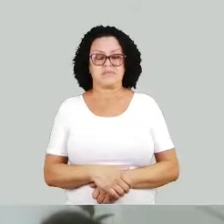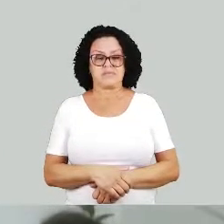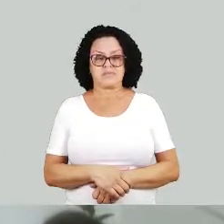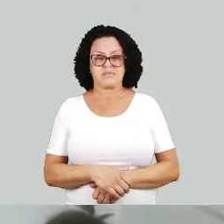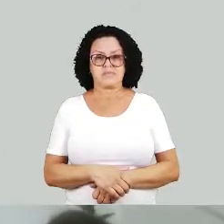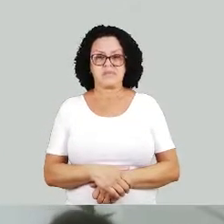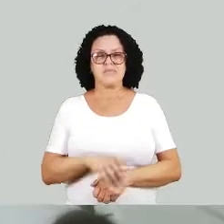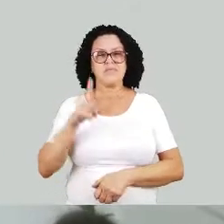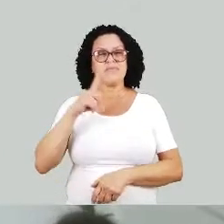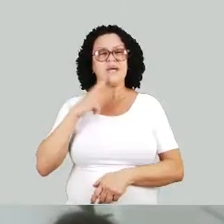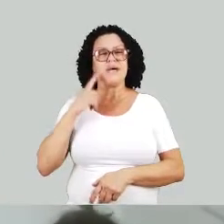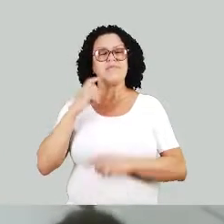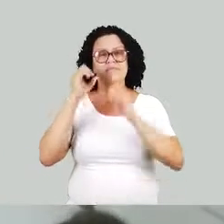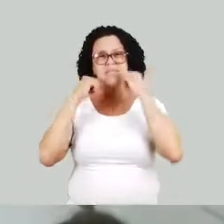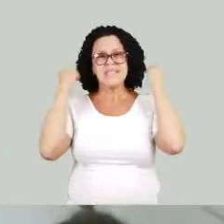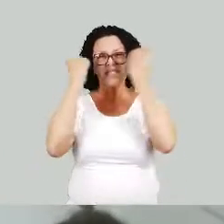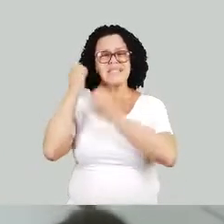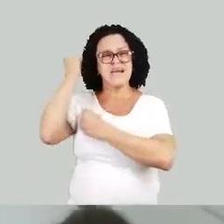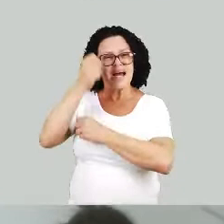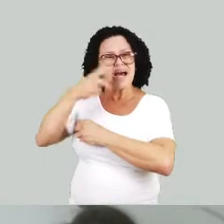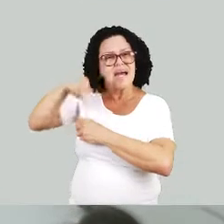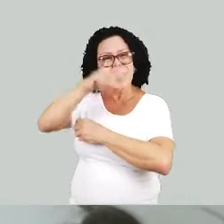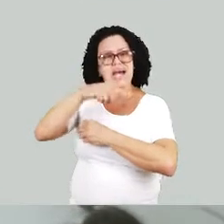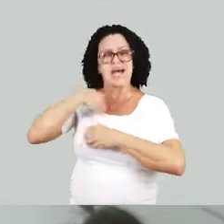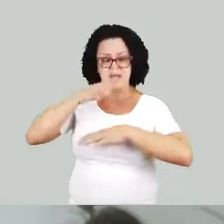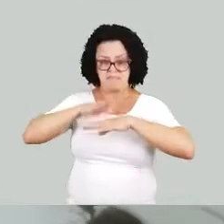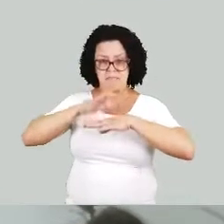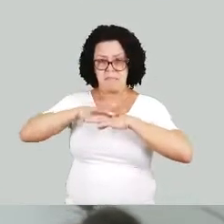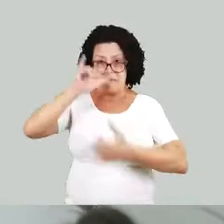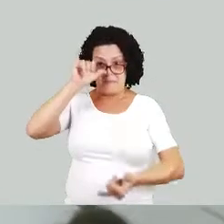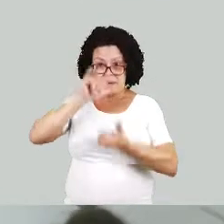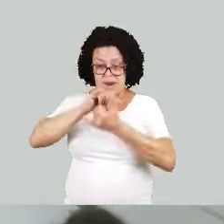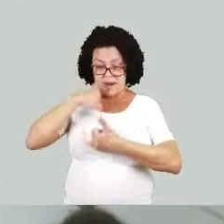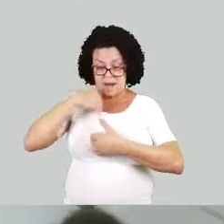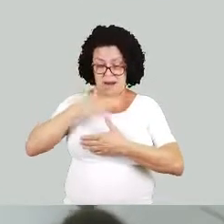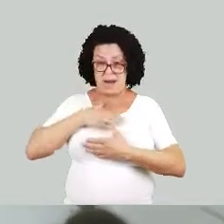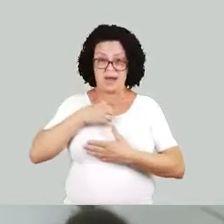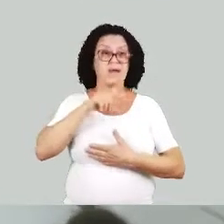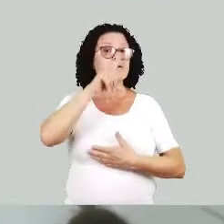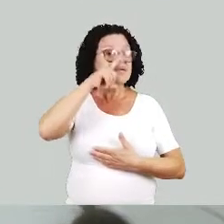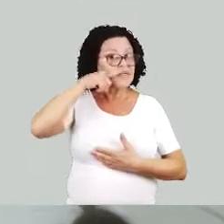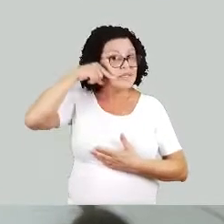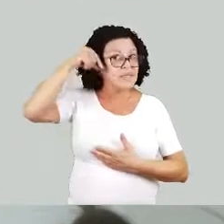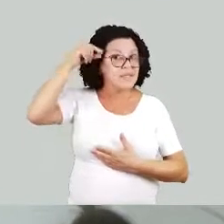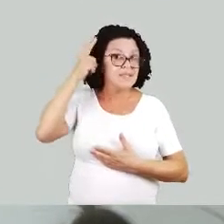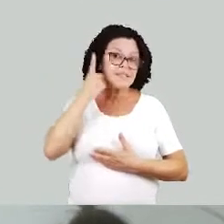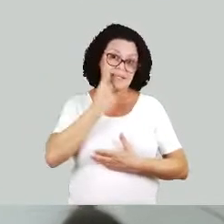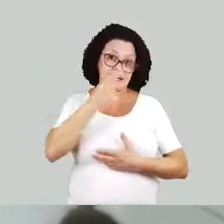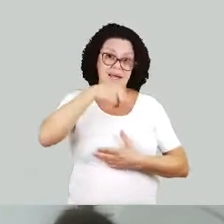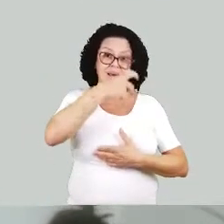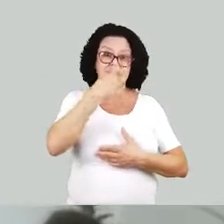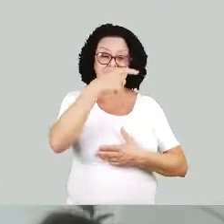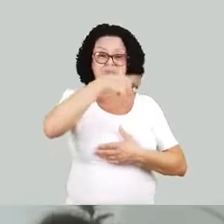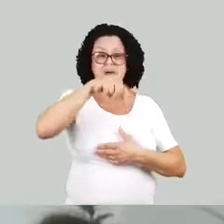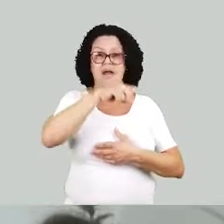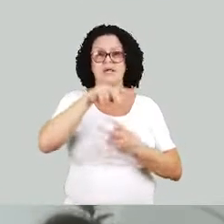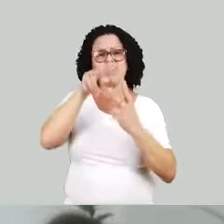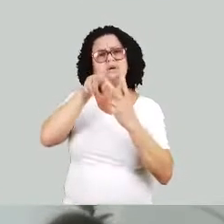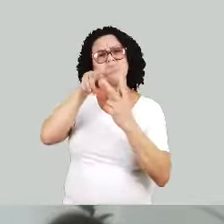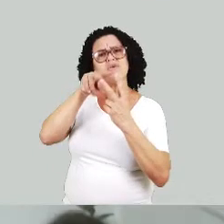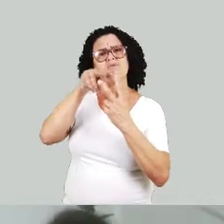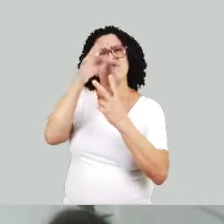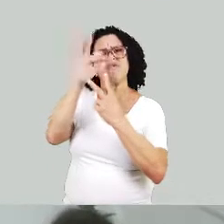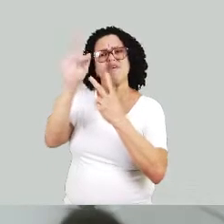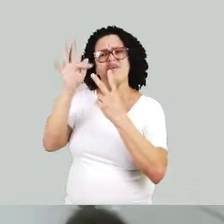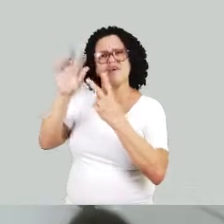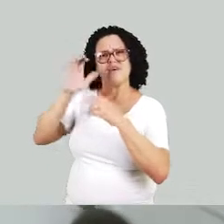Num seminário sobre perdão e auto-perdão, Divaldo Franco afirmou que 2 físicos quânticos